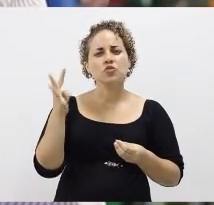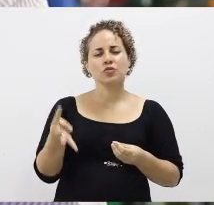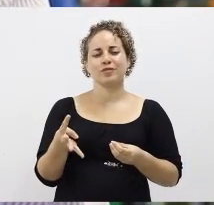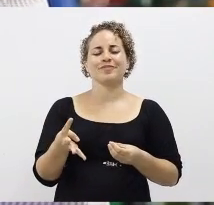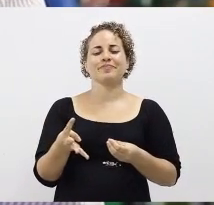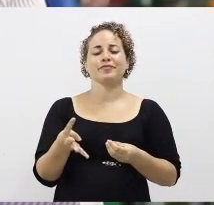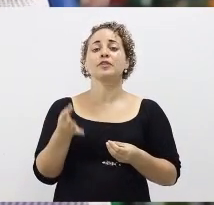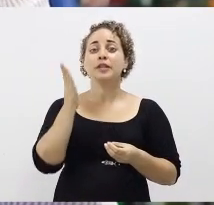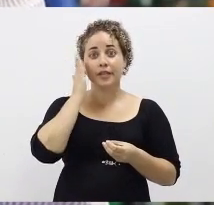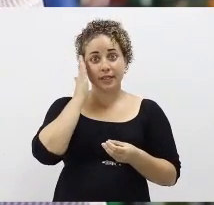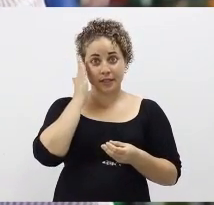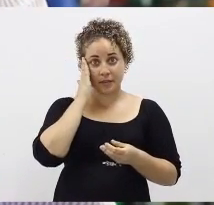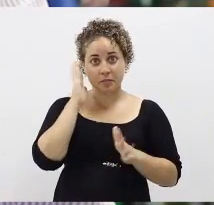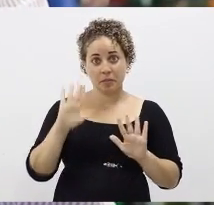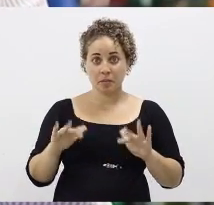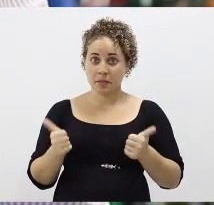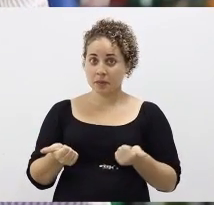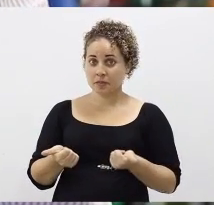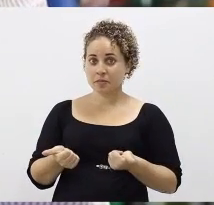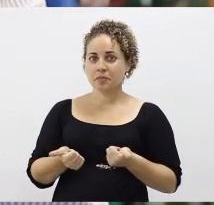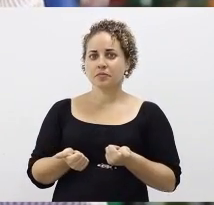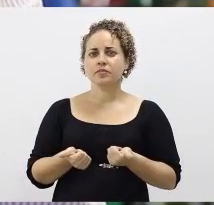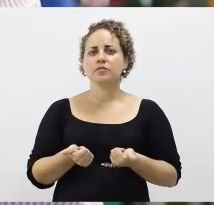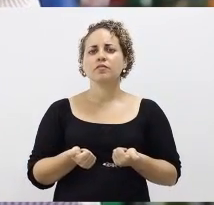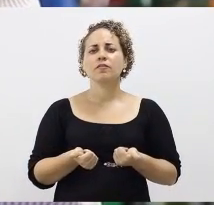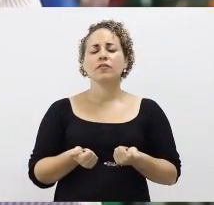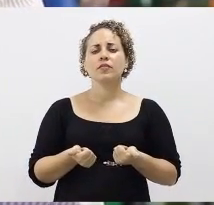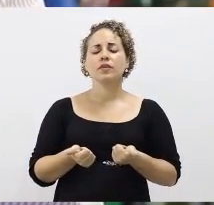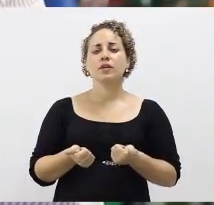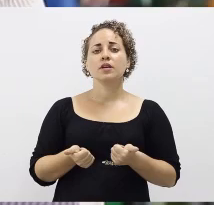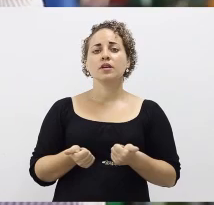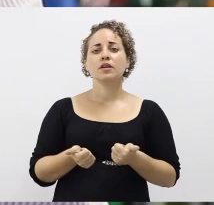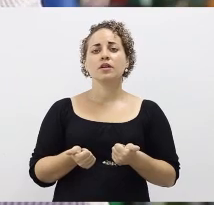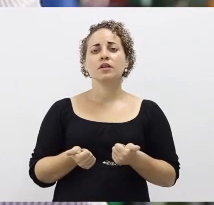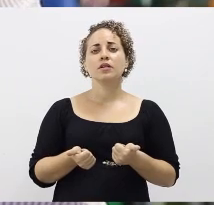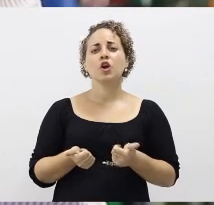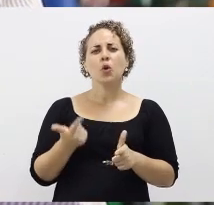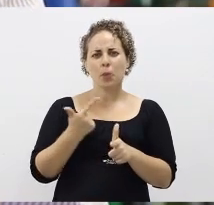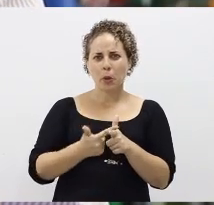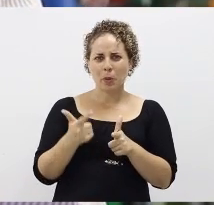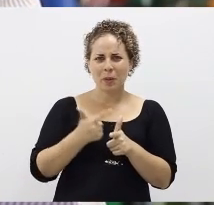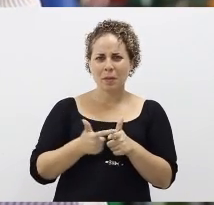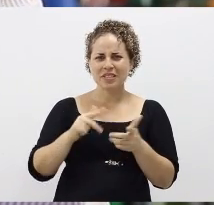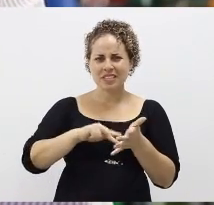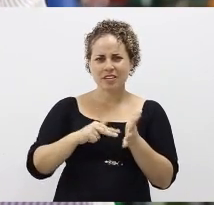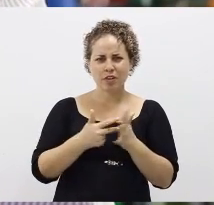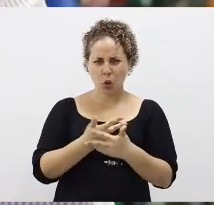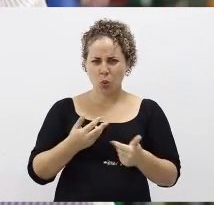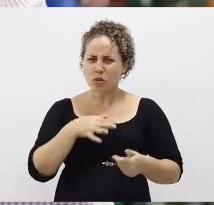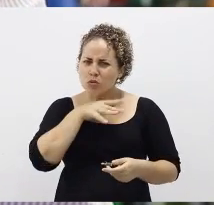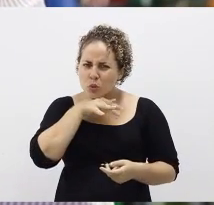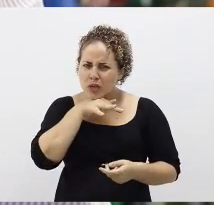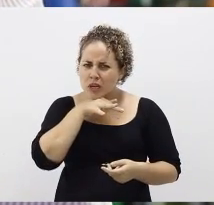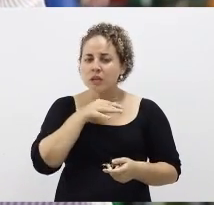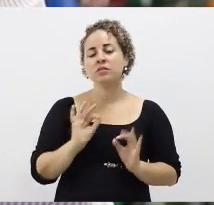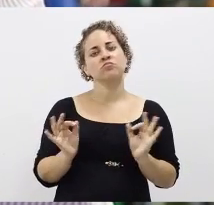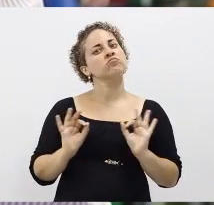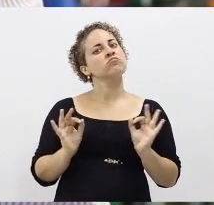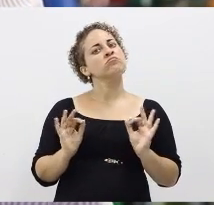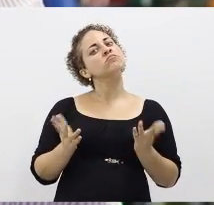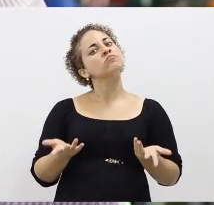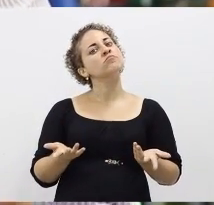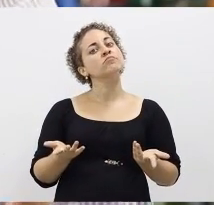entender um pouco mais o que é isso? Um problema não necessariamente é algo ruim. Ou